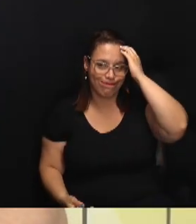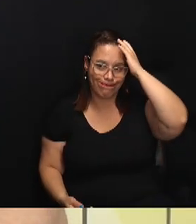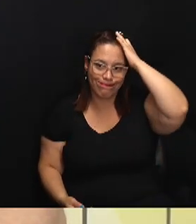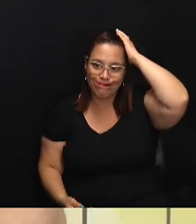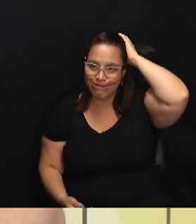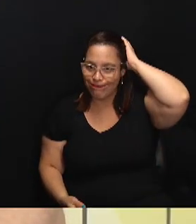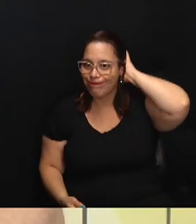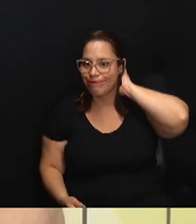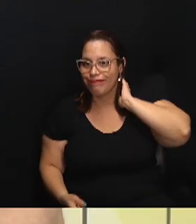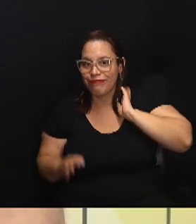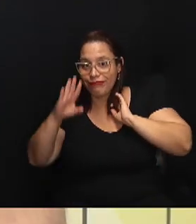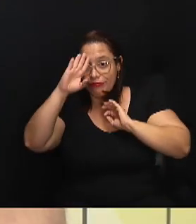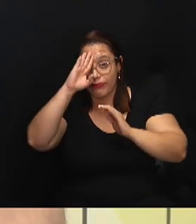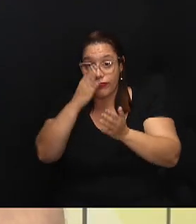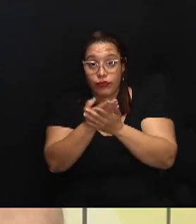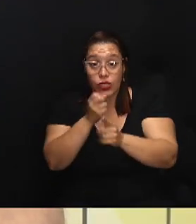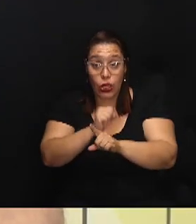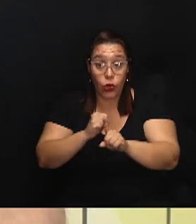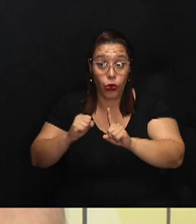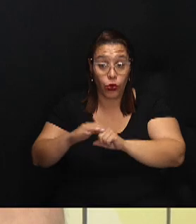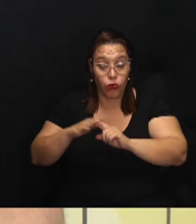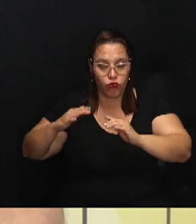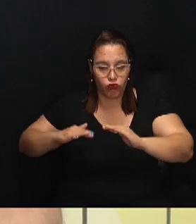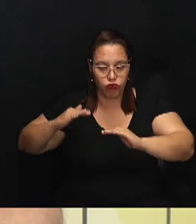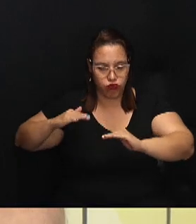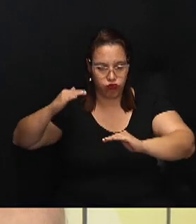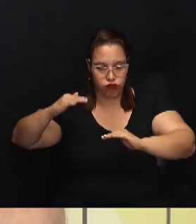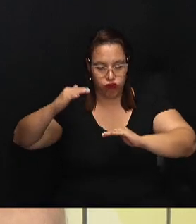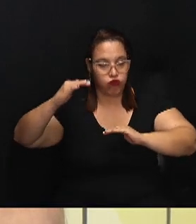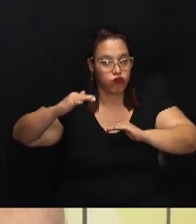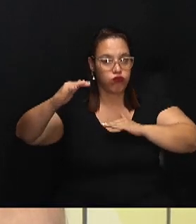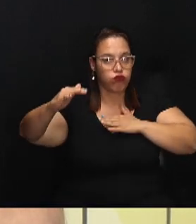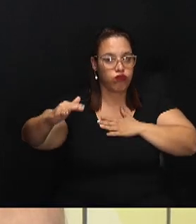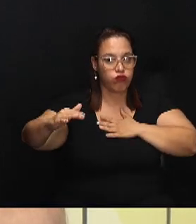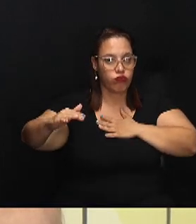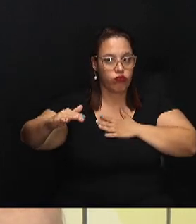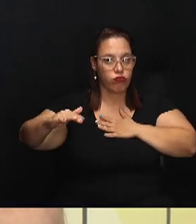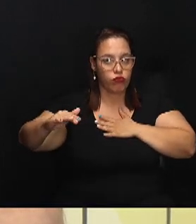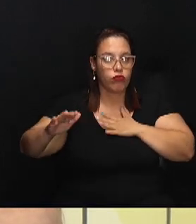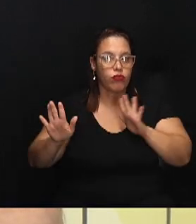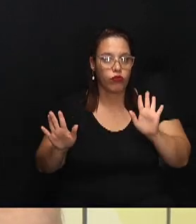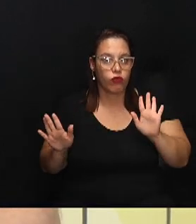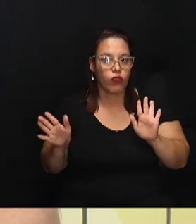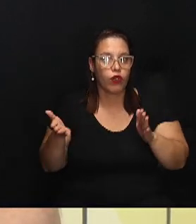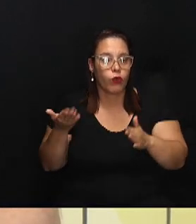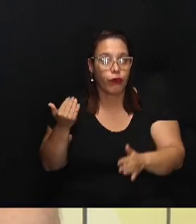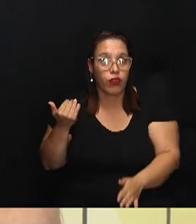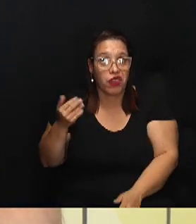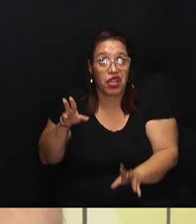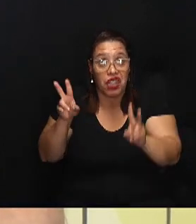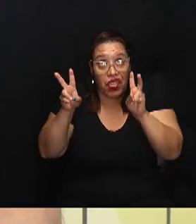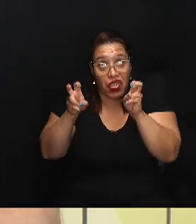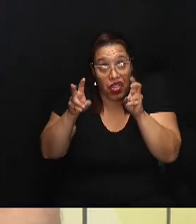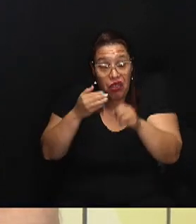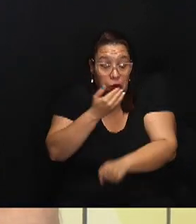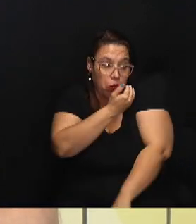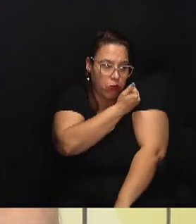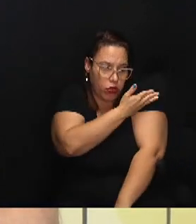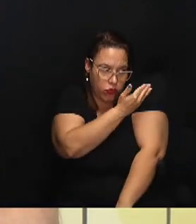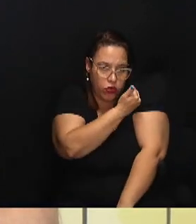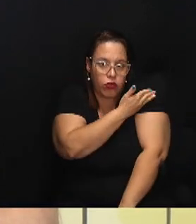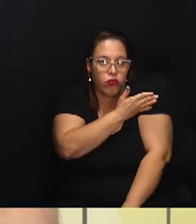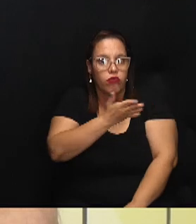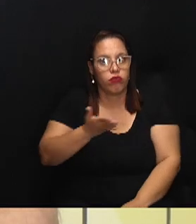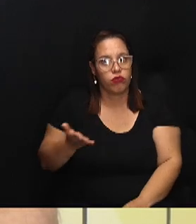Eu acredito que a sociedade vem evoluindo nisso, né? Tem ficado um pouco para trás esse termo preconceituoso, né, que